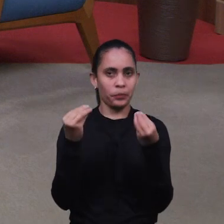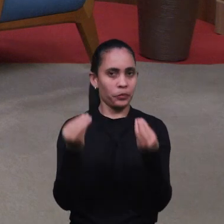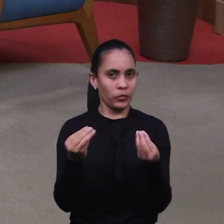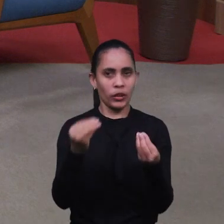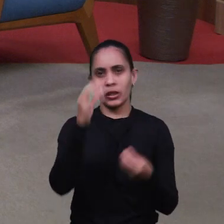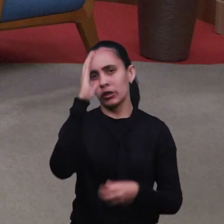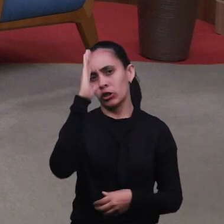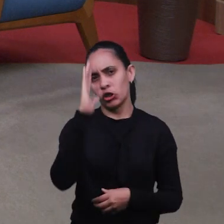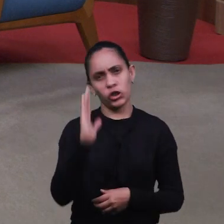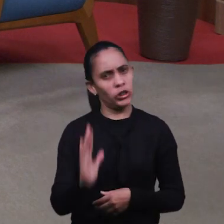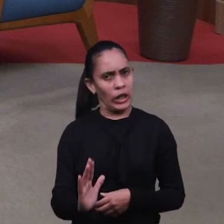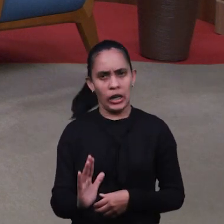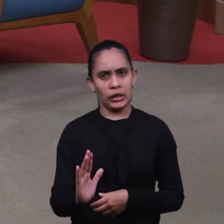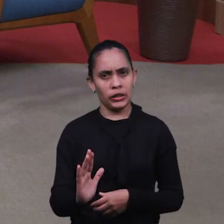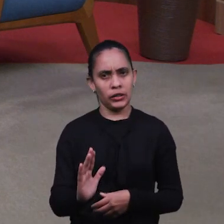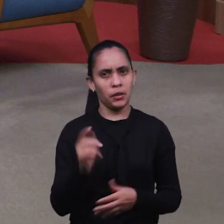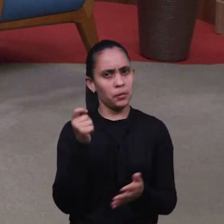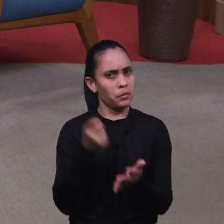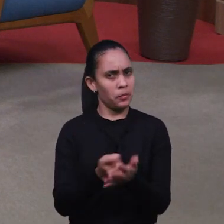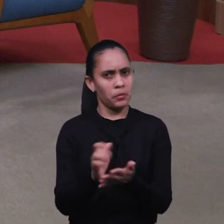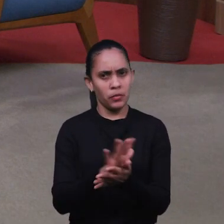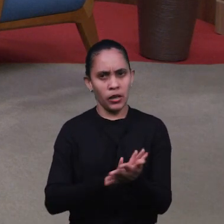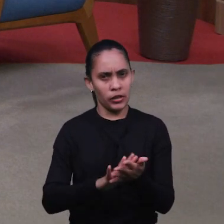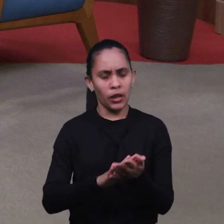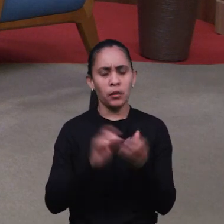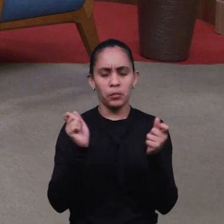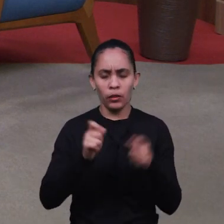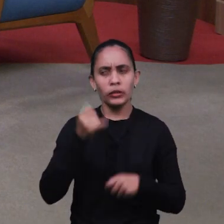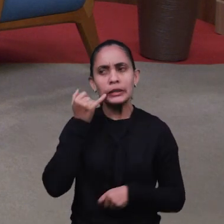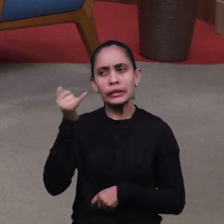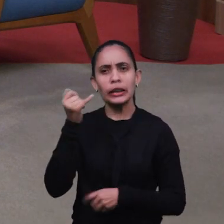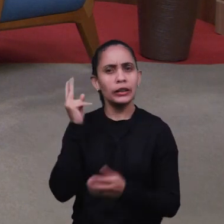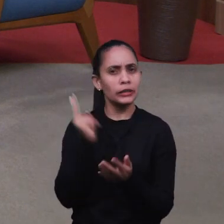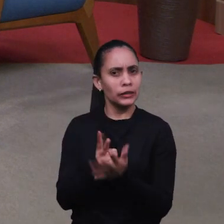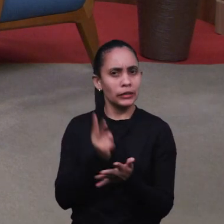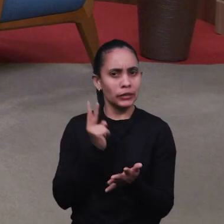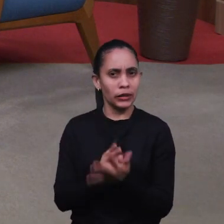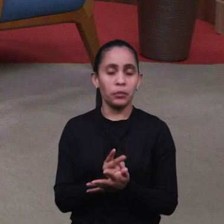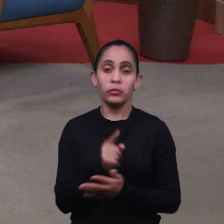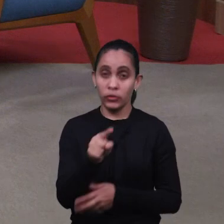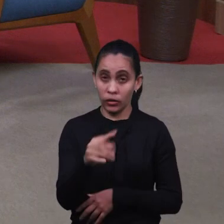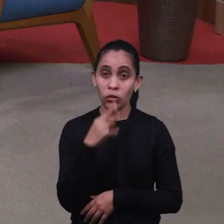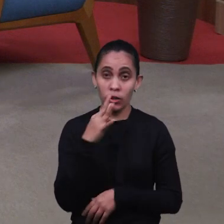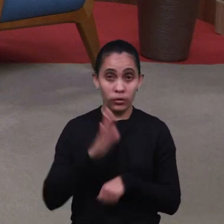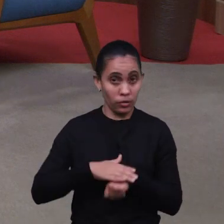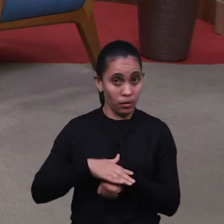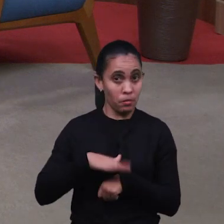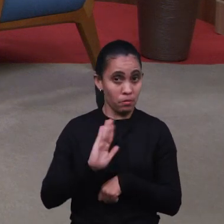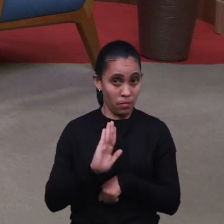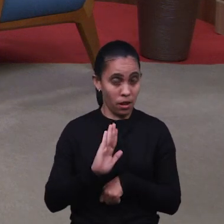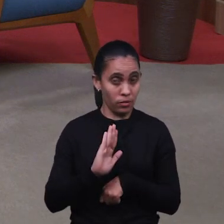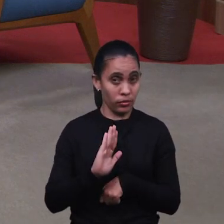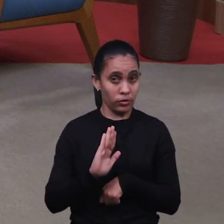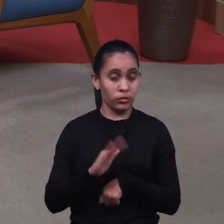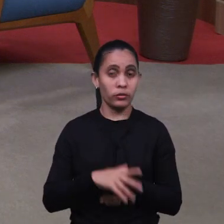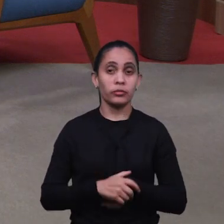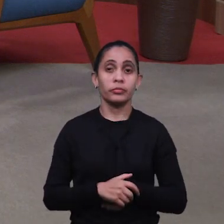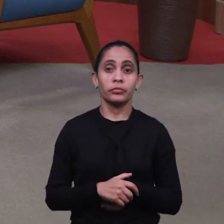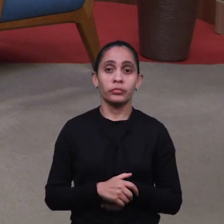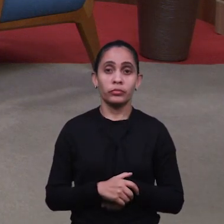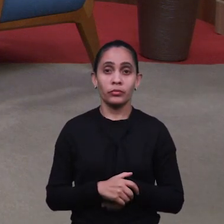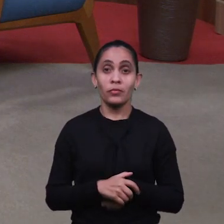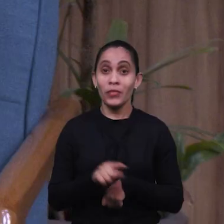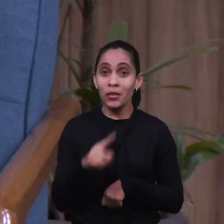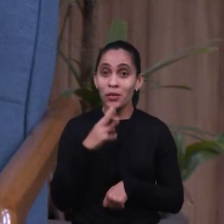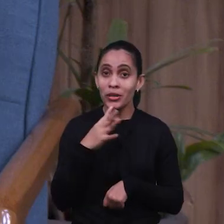qualquer contribuição financeira, nem mesmo uma oferta. É tudo de graça mesmo. Você pode ligar sempre que